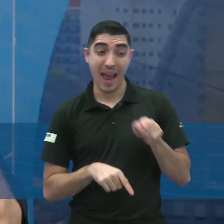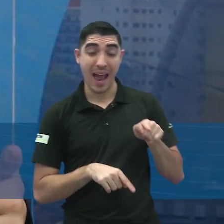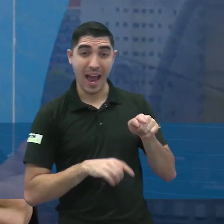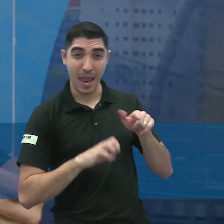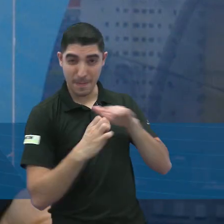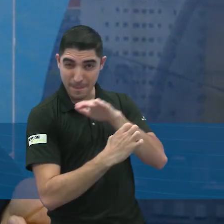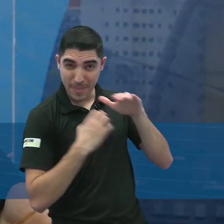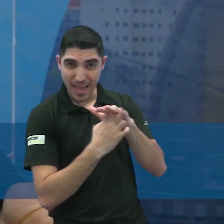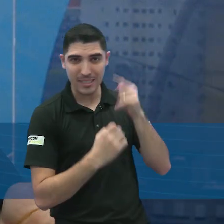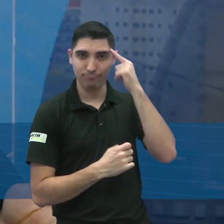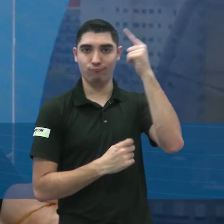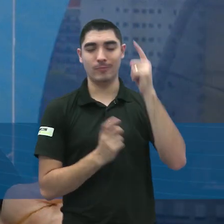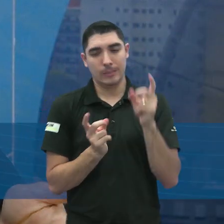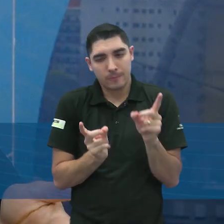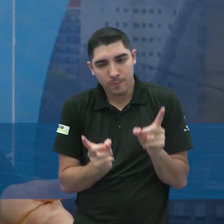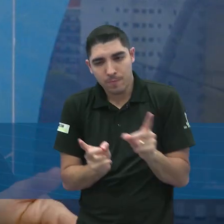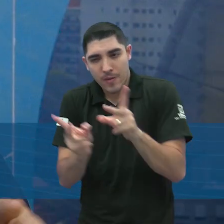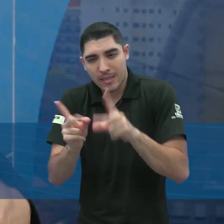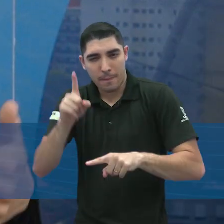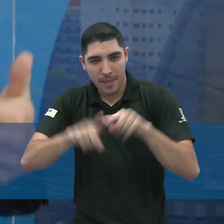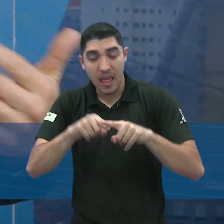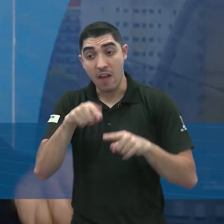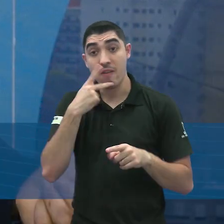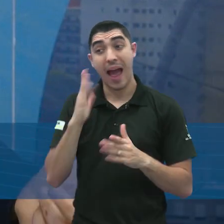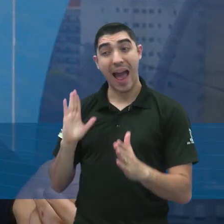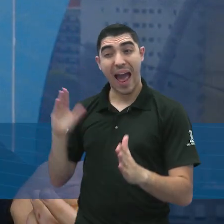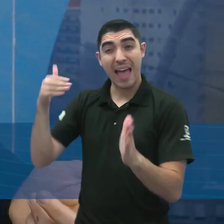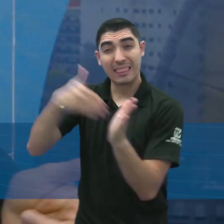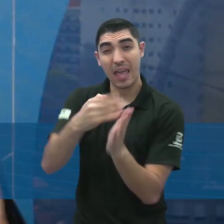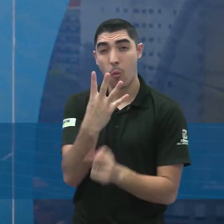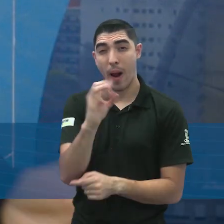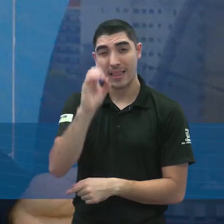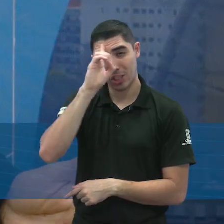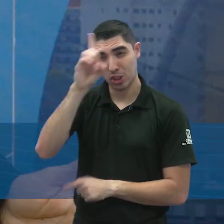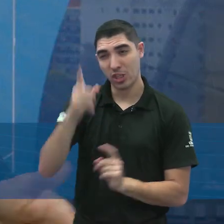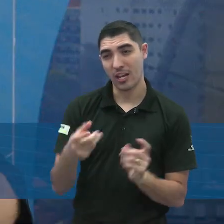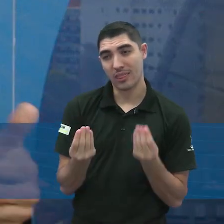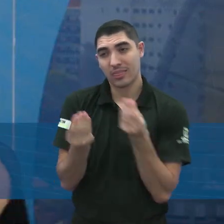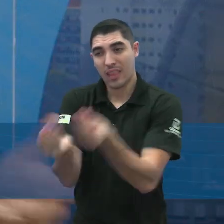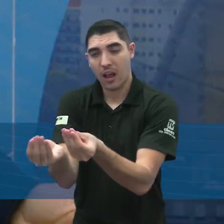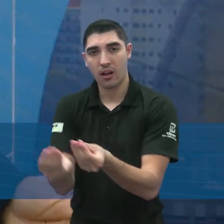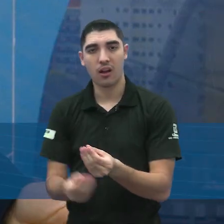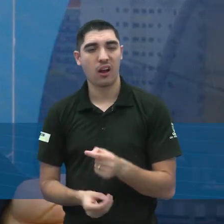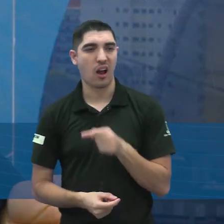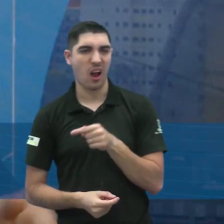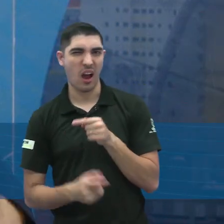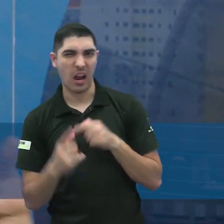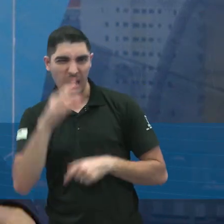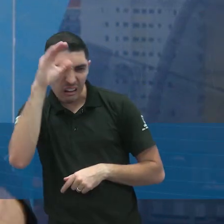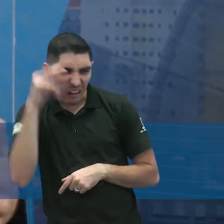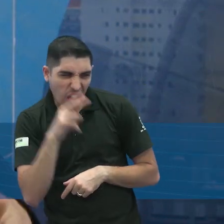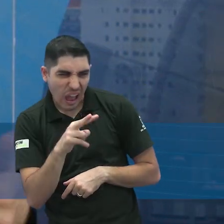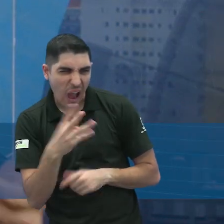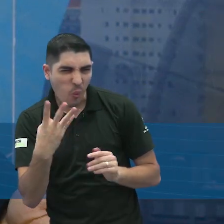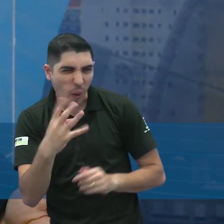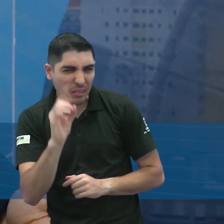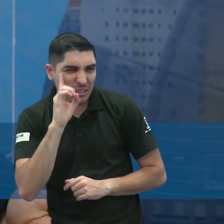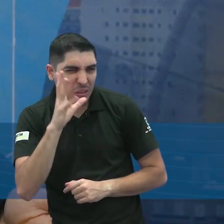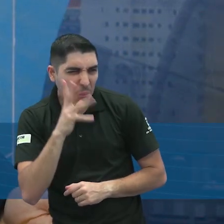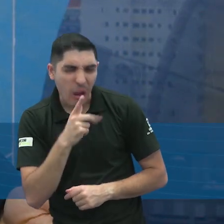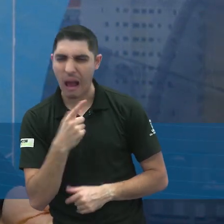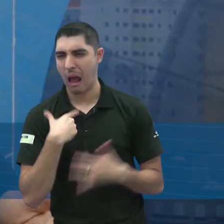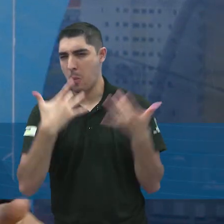está tentando vender um produto e vai entregar daqui a 40 dias, ele não consegue competir nesse mercado. Esse mercado se tornou